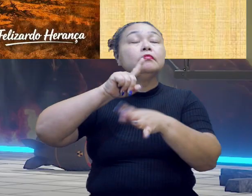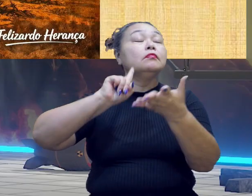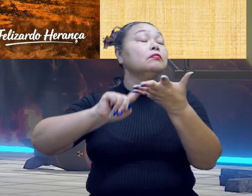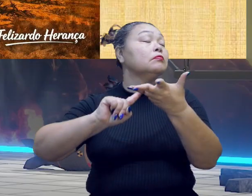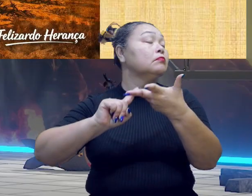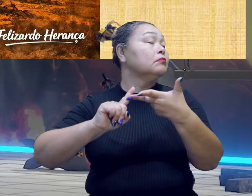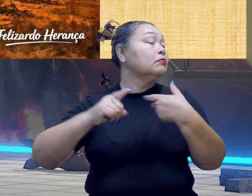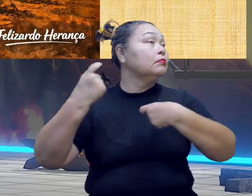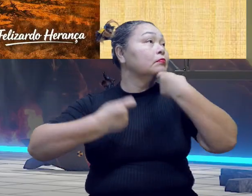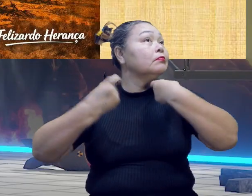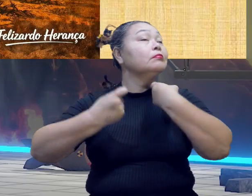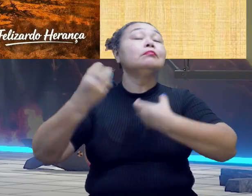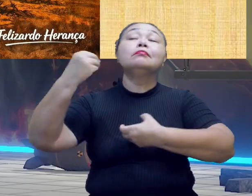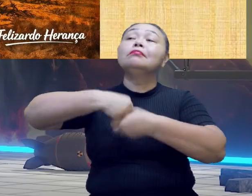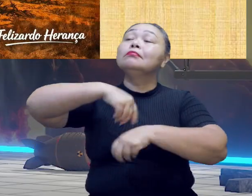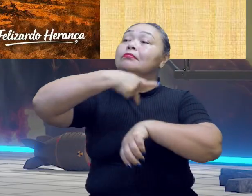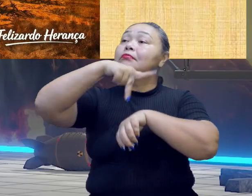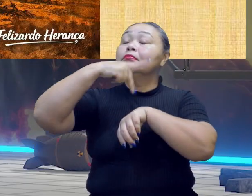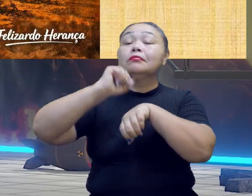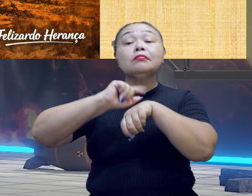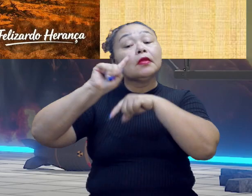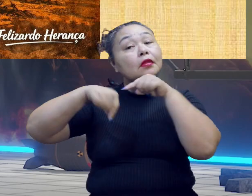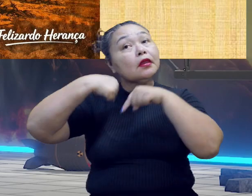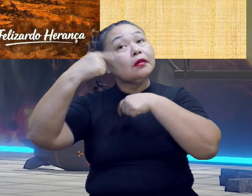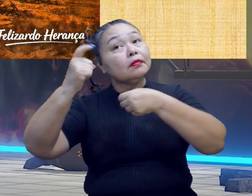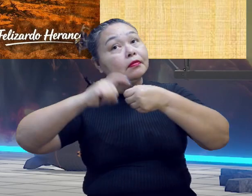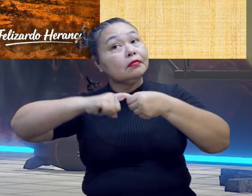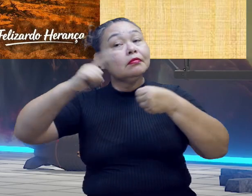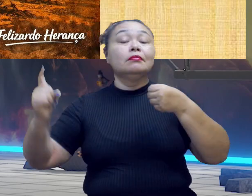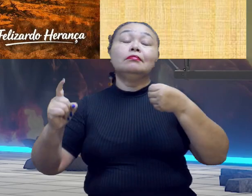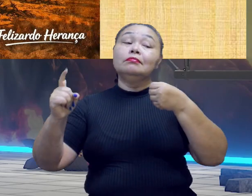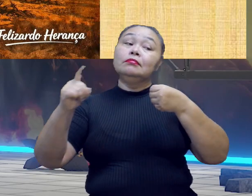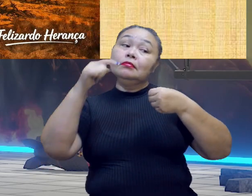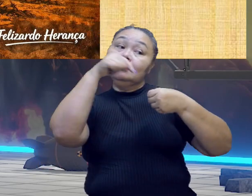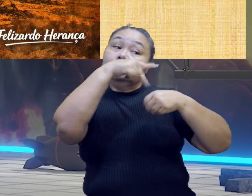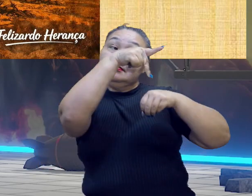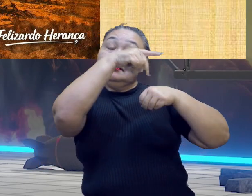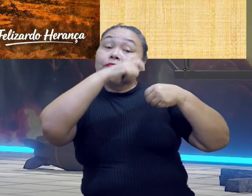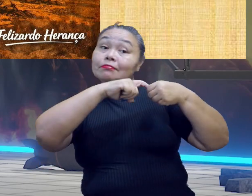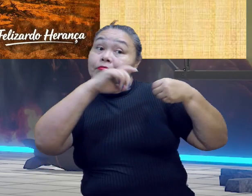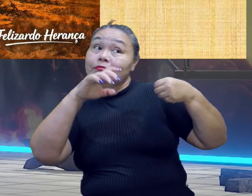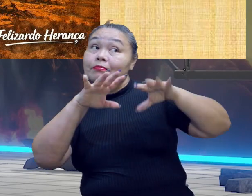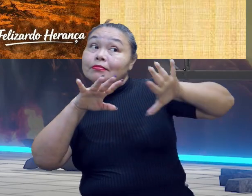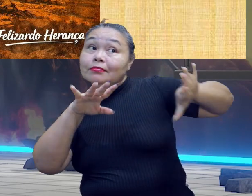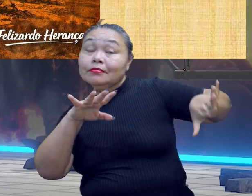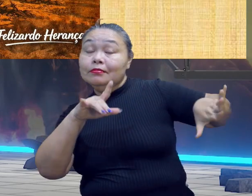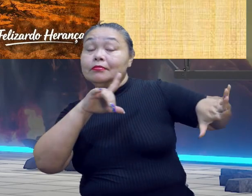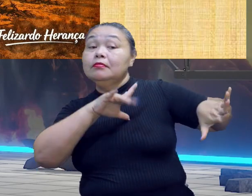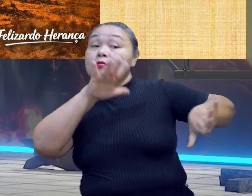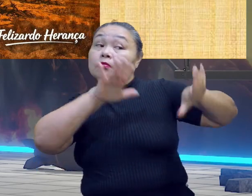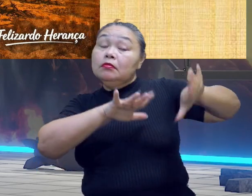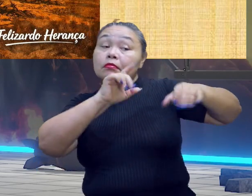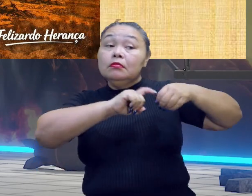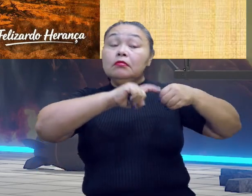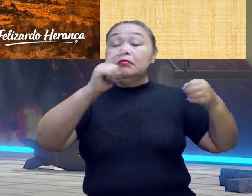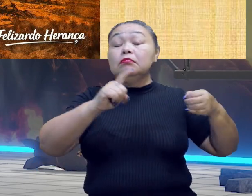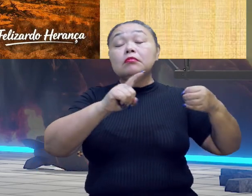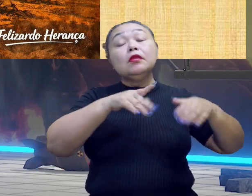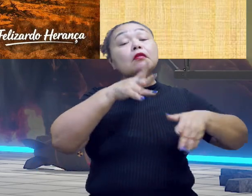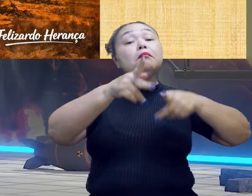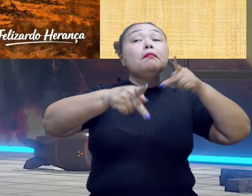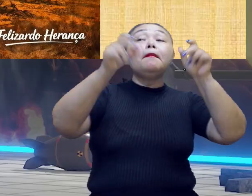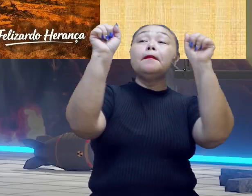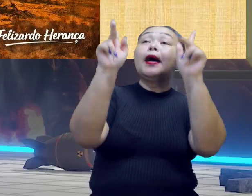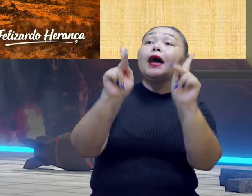Várias guerras civis que levaram à independência desses países. Alguns deles se tornaram independentes